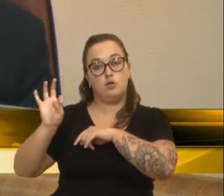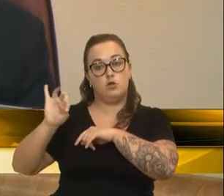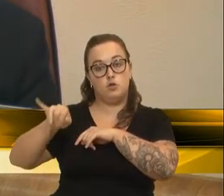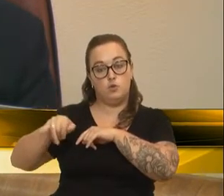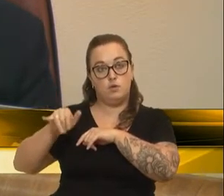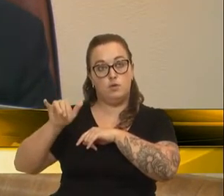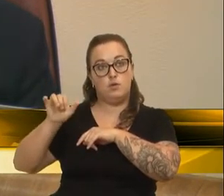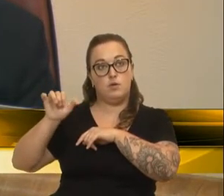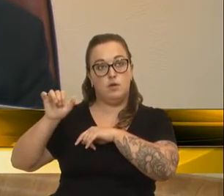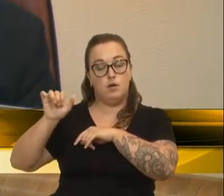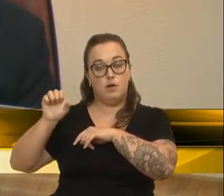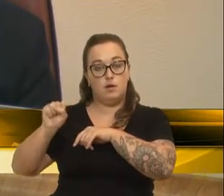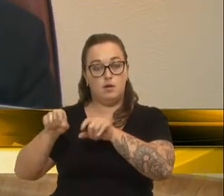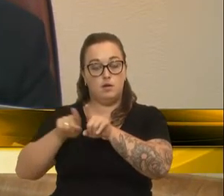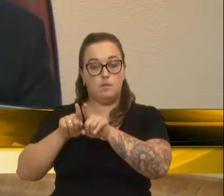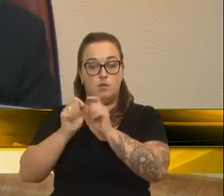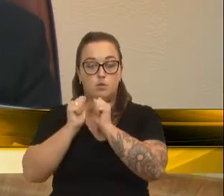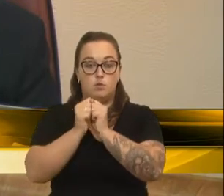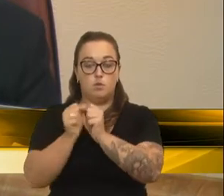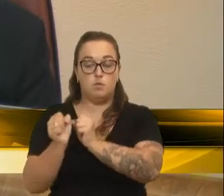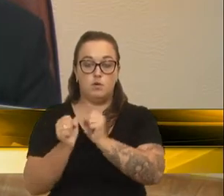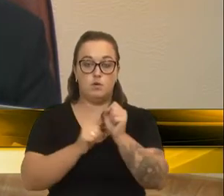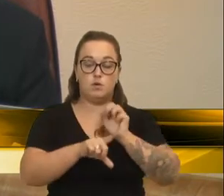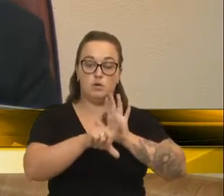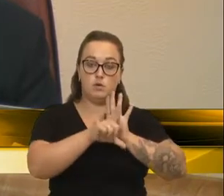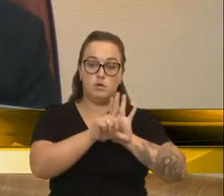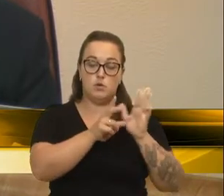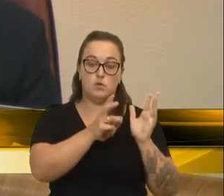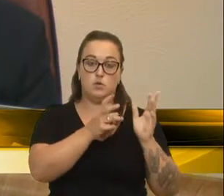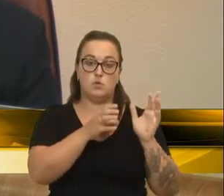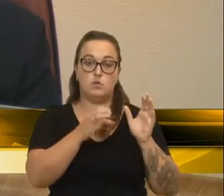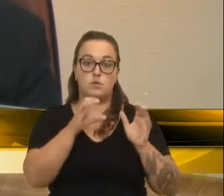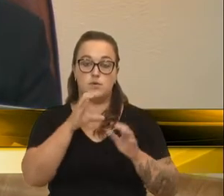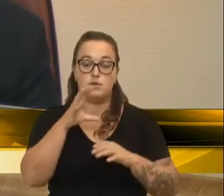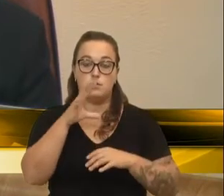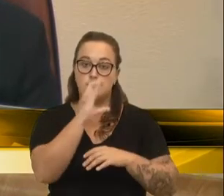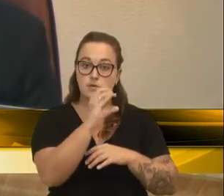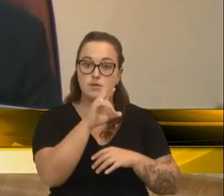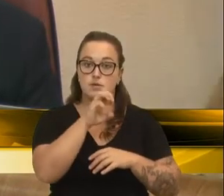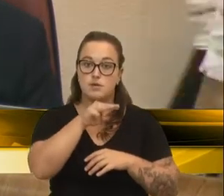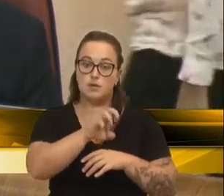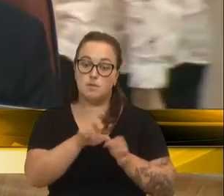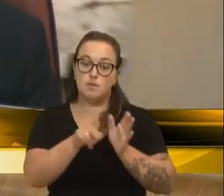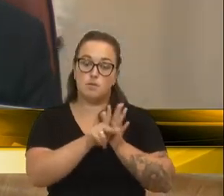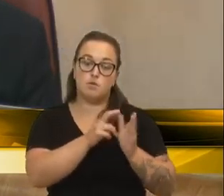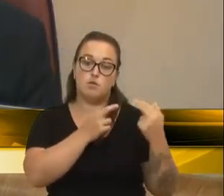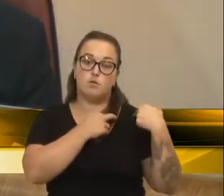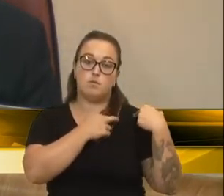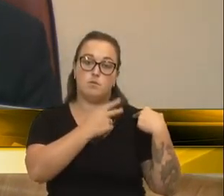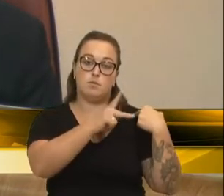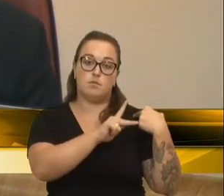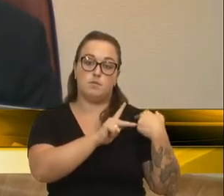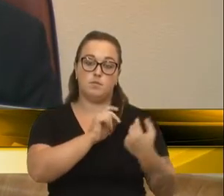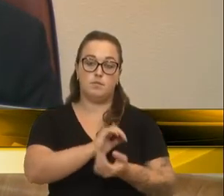comuns ou perante o Poder Legislativo dos crimes de responsabilidade. Parágrafo.